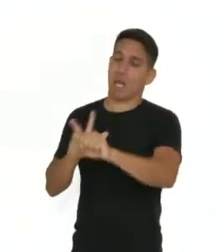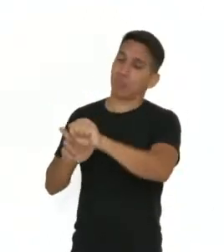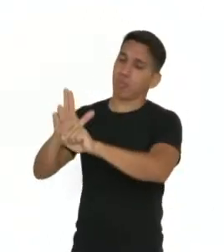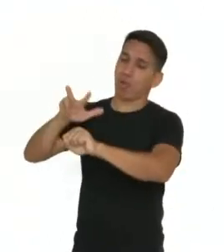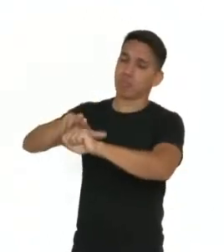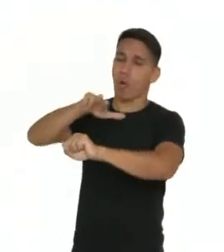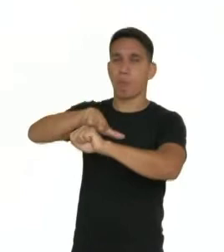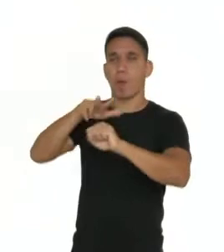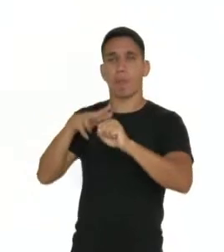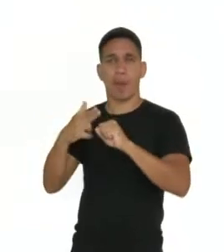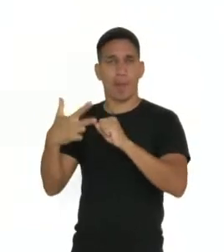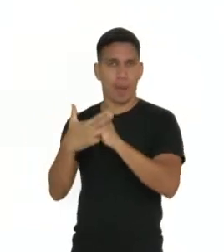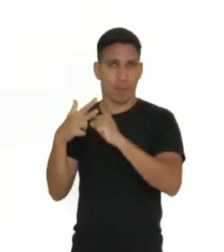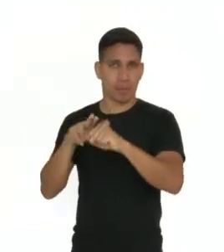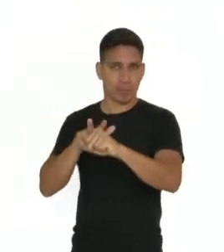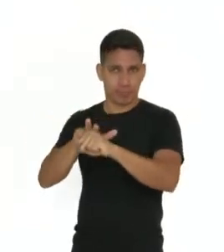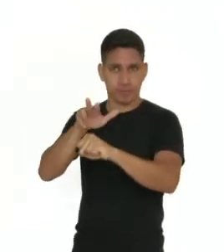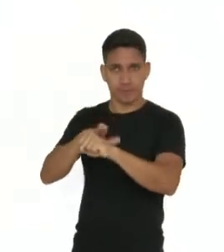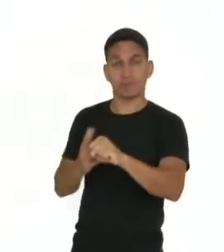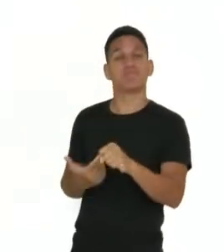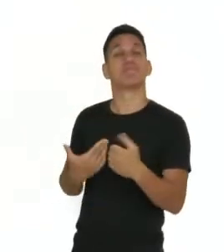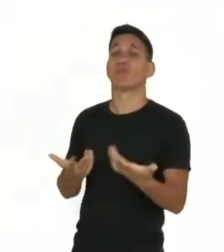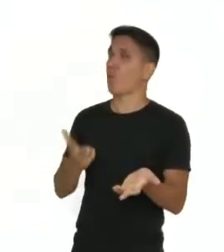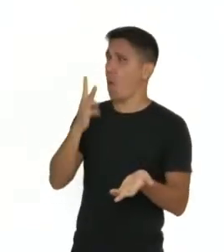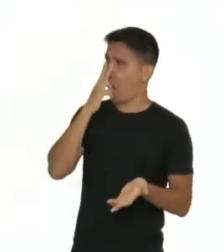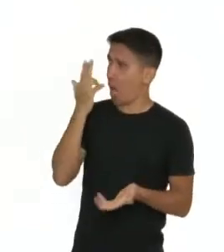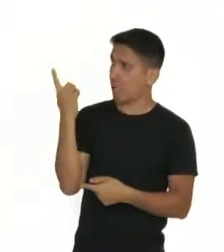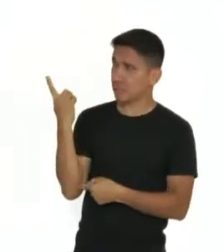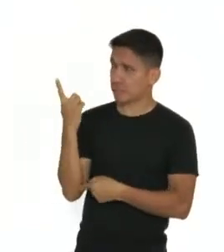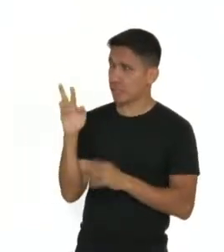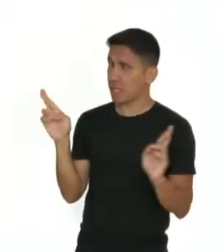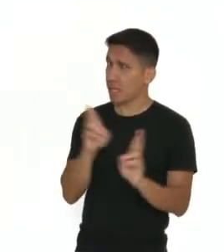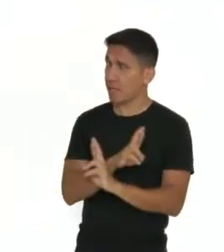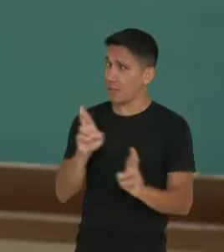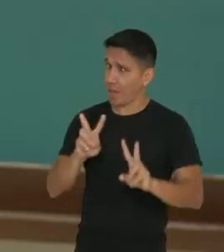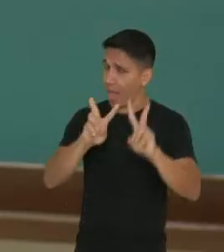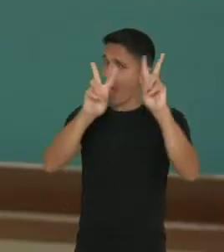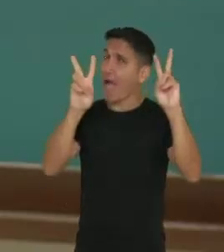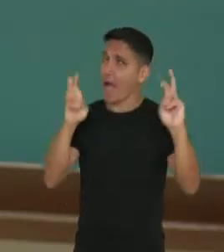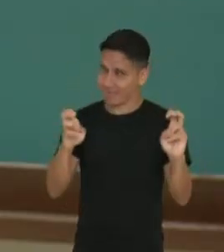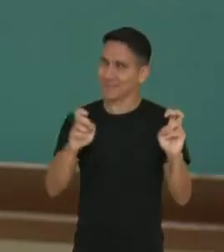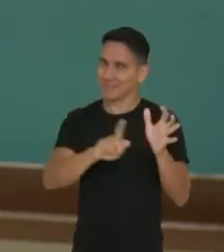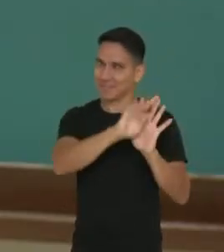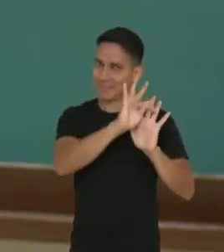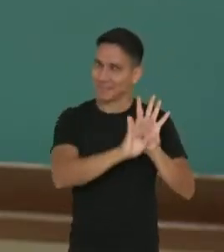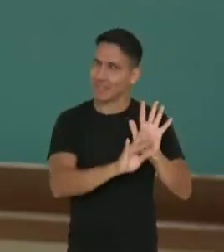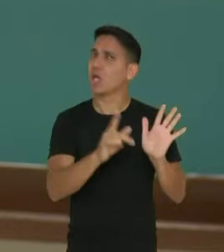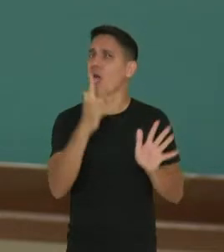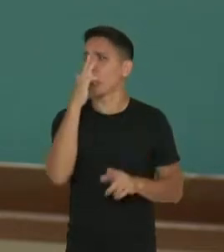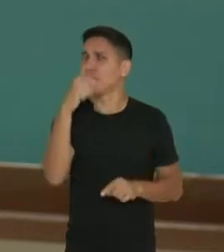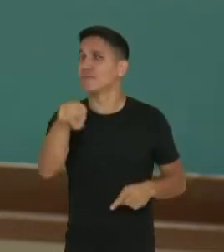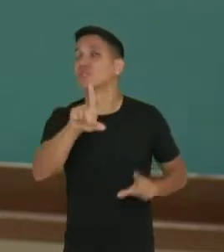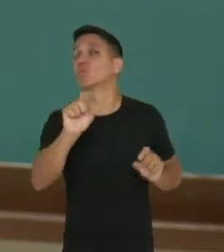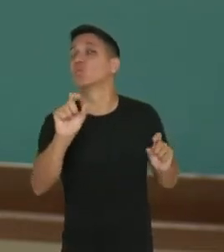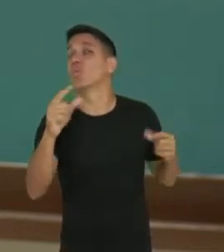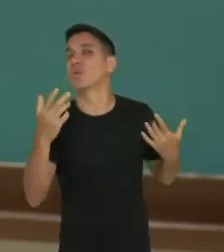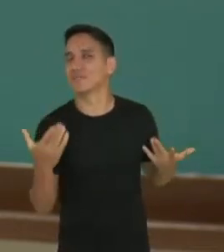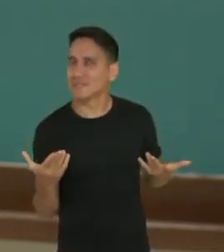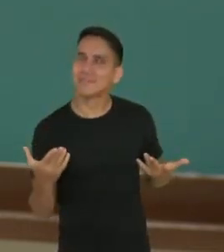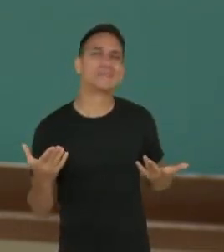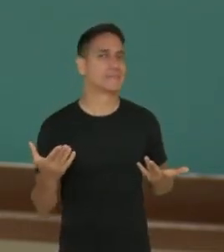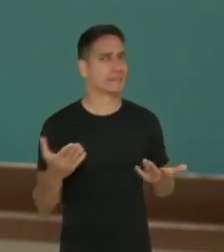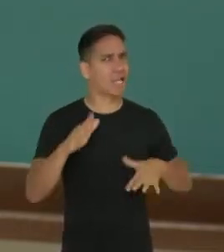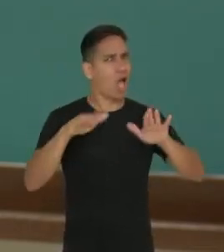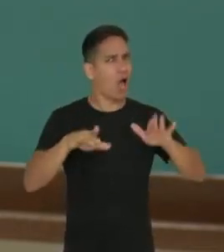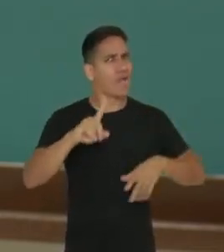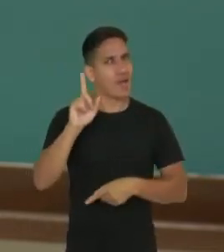cabelo. E então eu acho que está relacionado ao tema do nosso texto. O que você acha aí? Será que